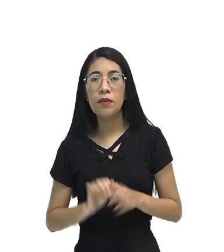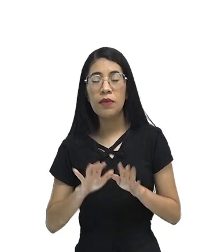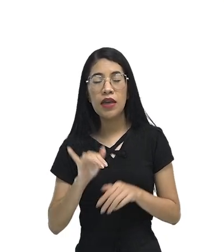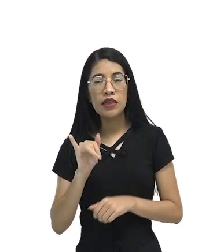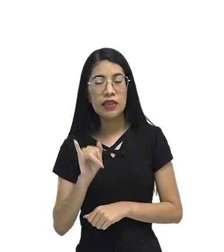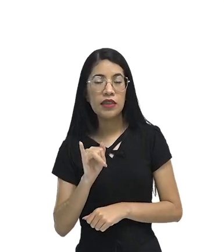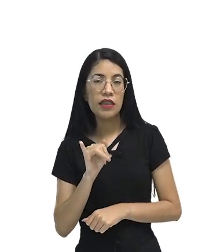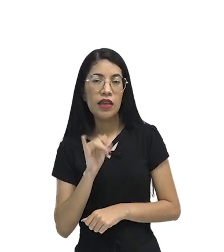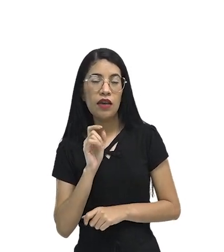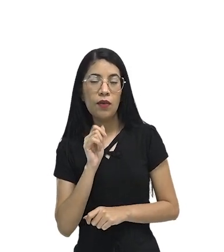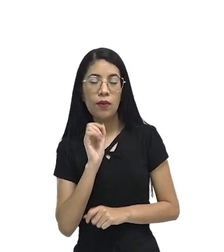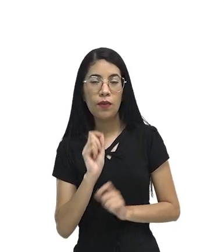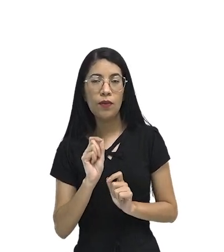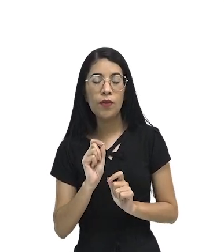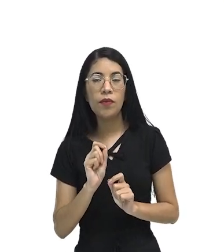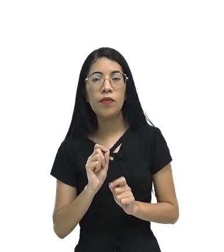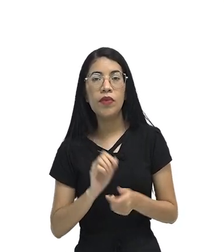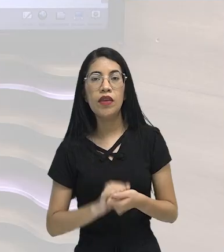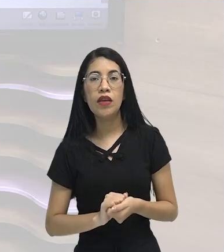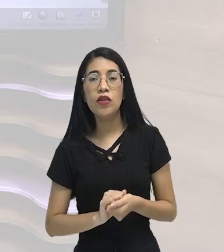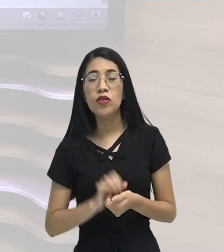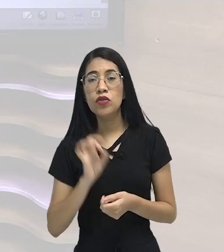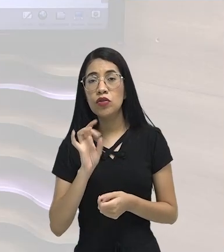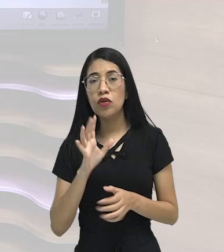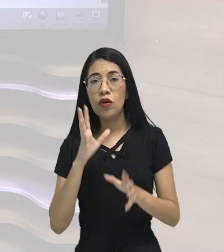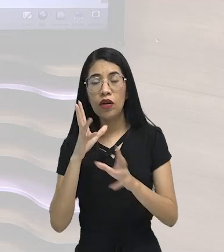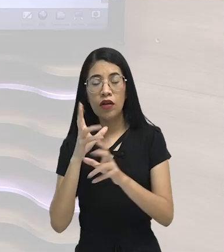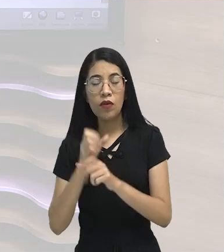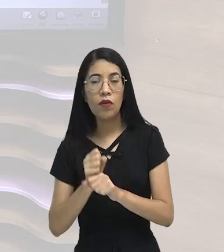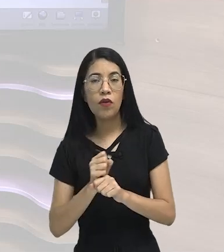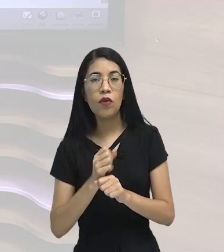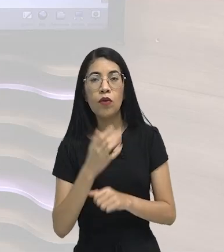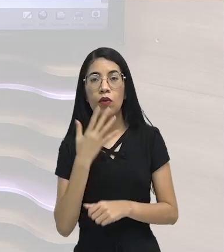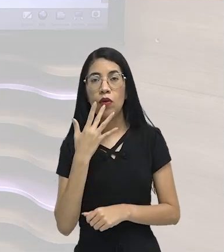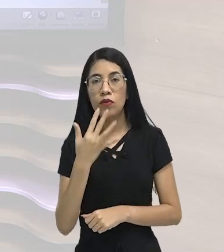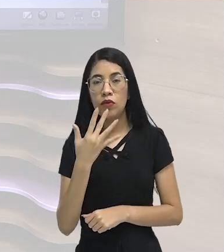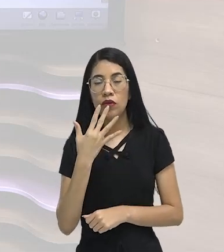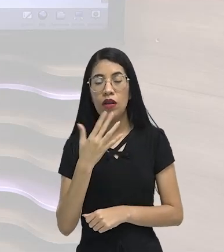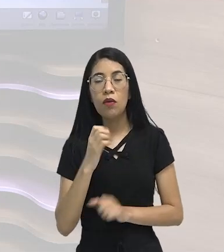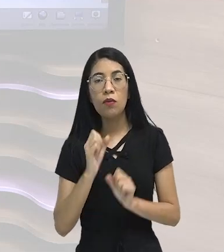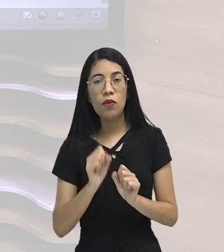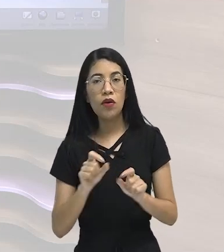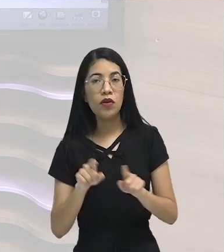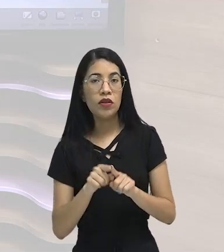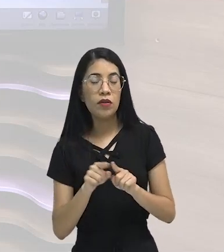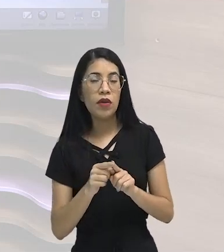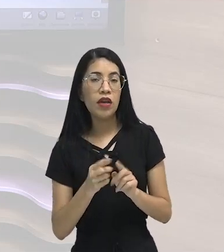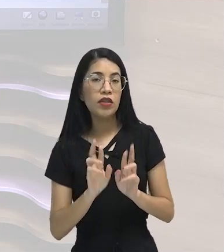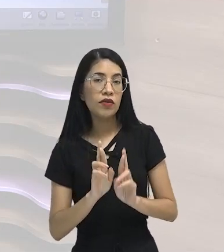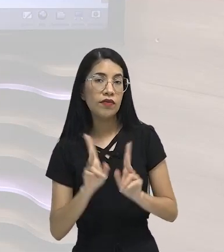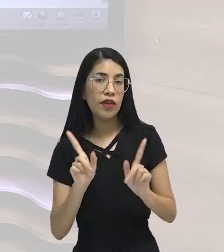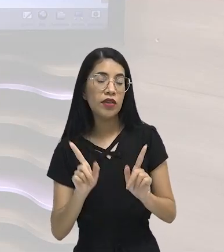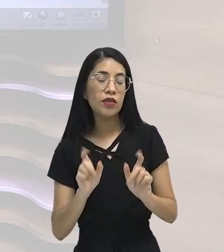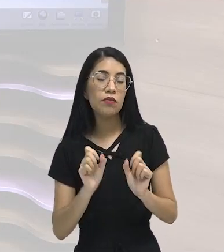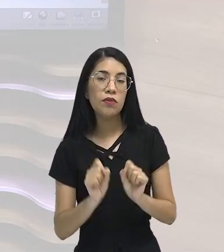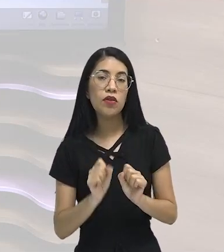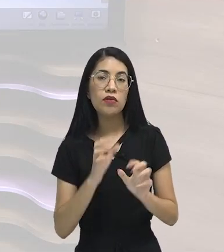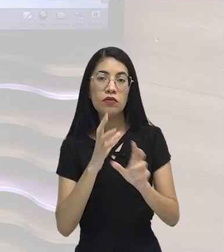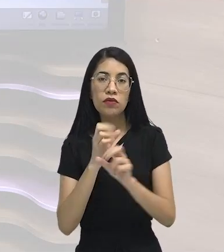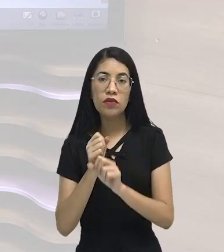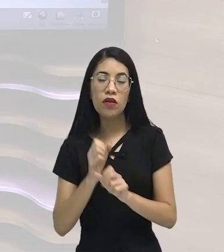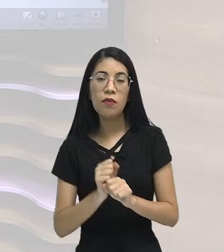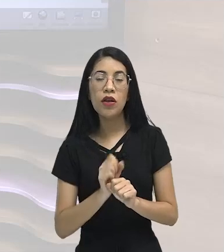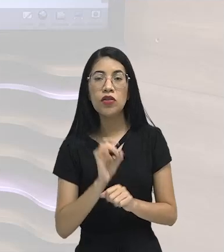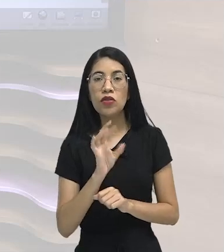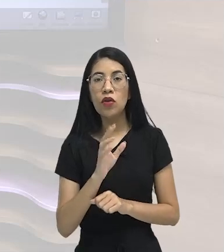levar em consideração a parte que está pintada da fração. Eu poderia fazer diferente também, eu poderia somar as frações